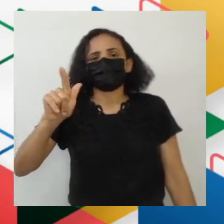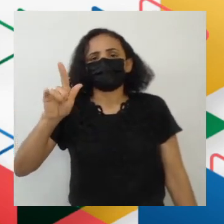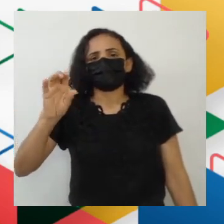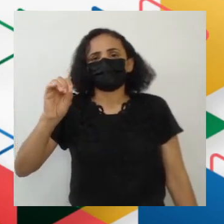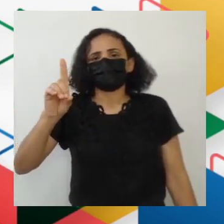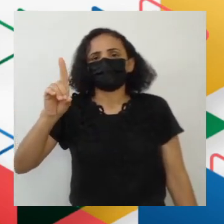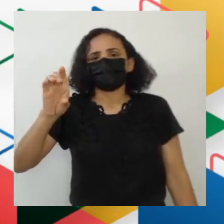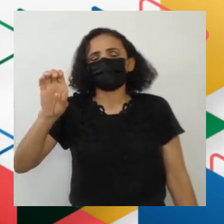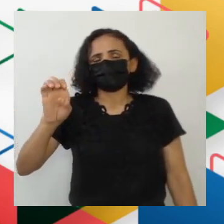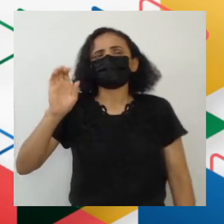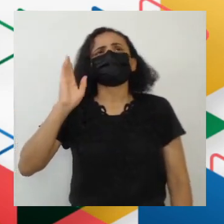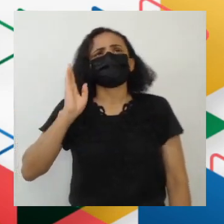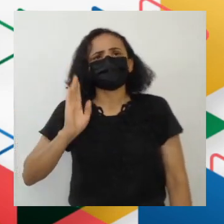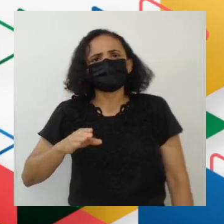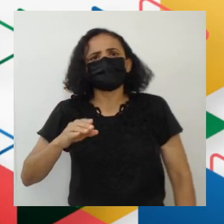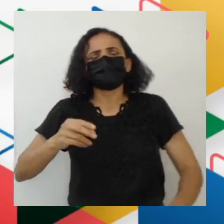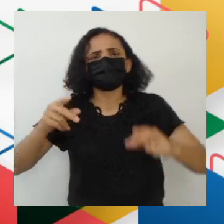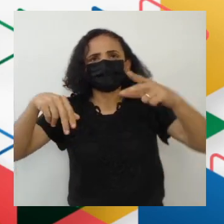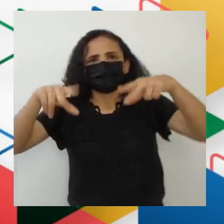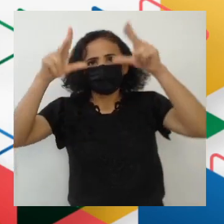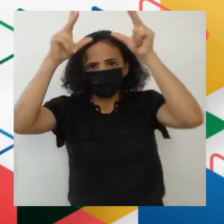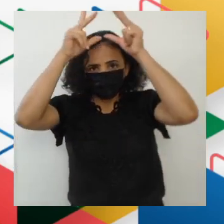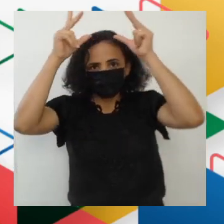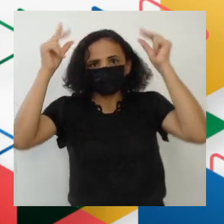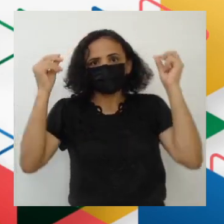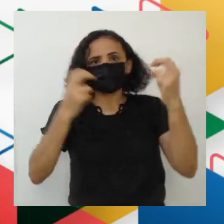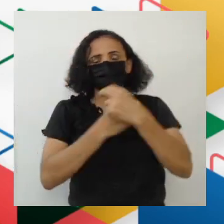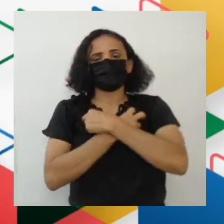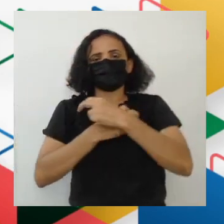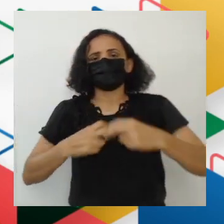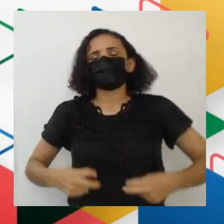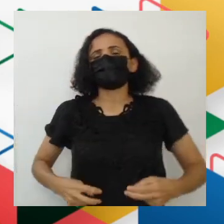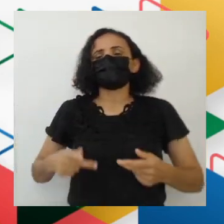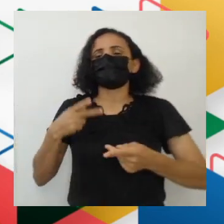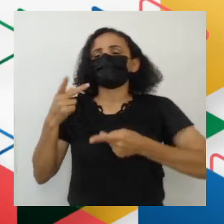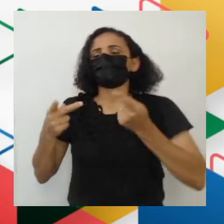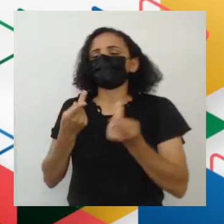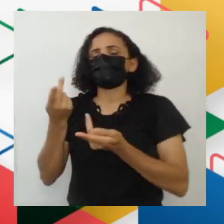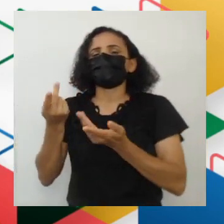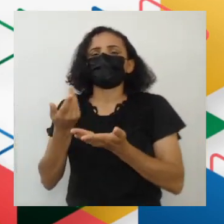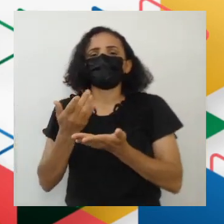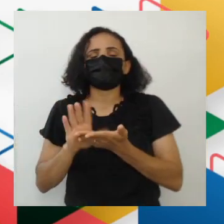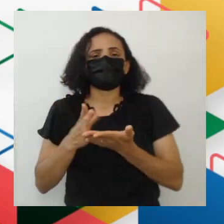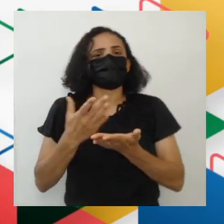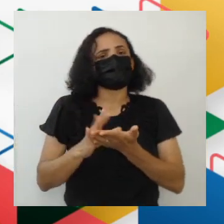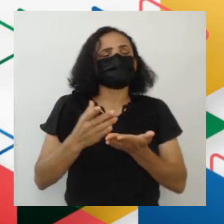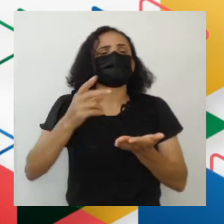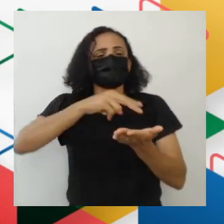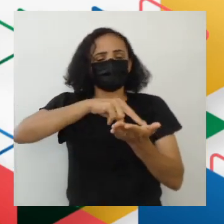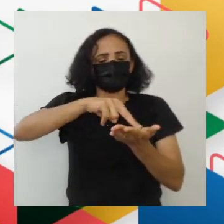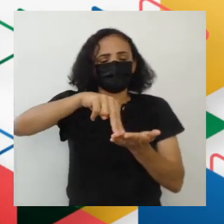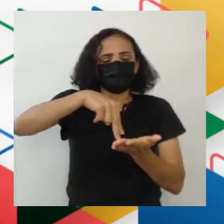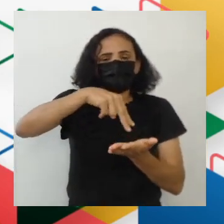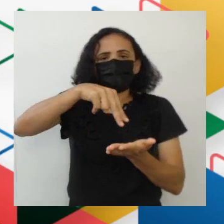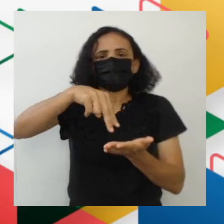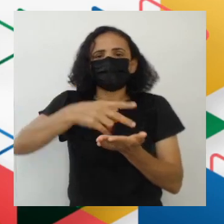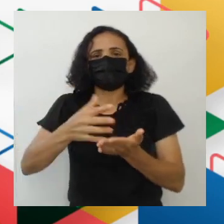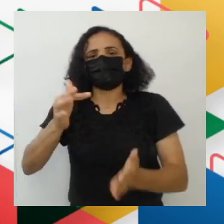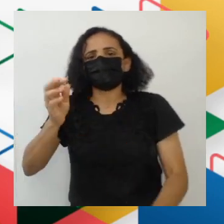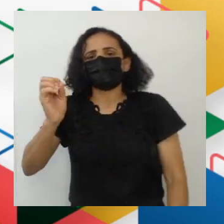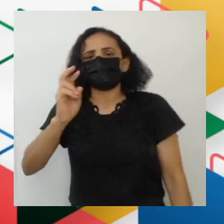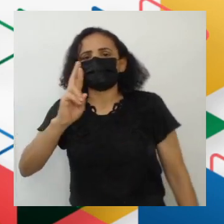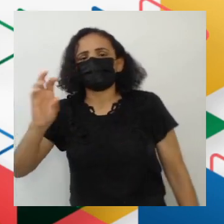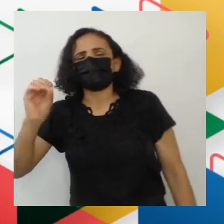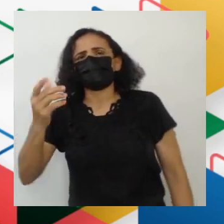O próprio Luiz Gonzaga fez depois uma canção chamada Pagode Russo, que é um grande forró, né? Então já teve vários